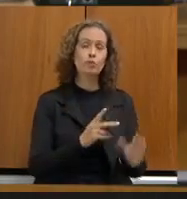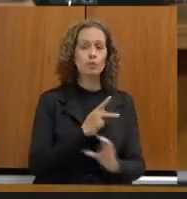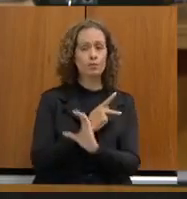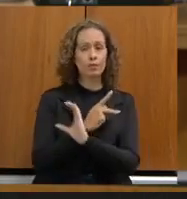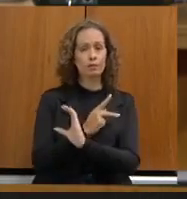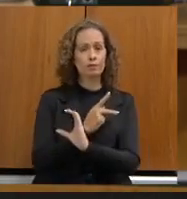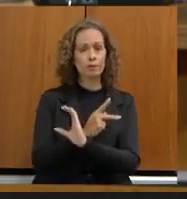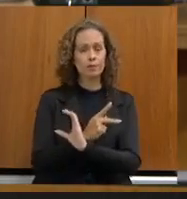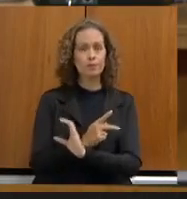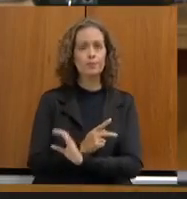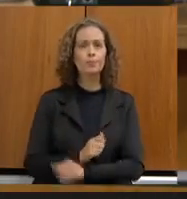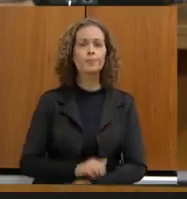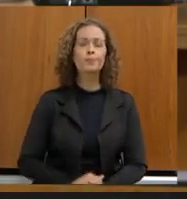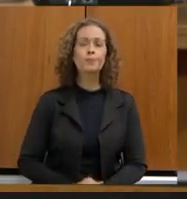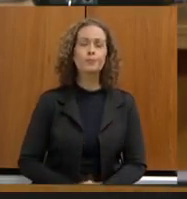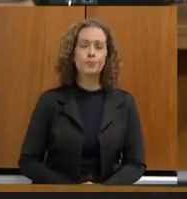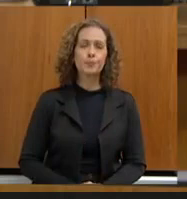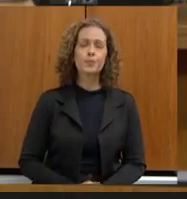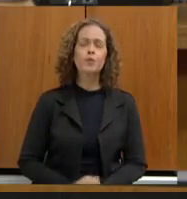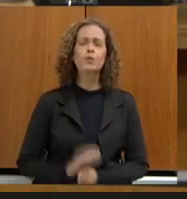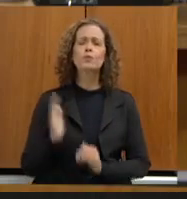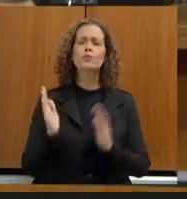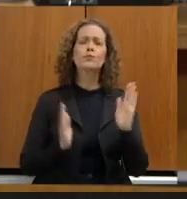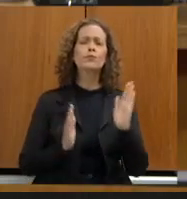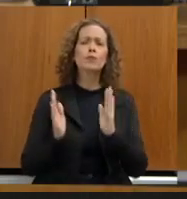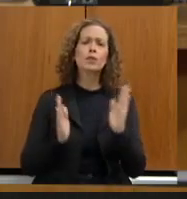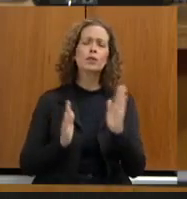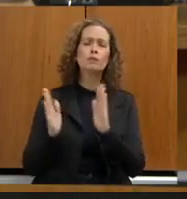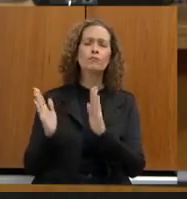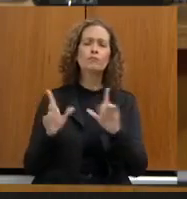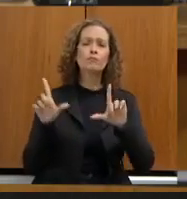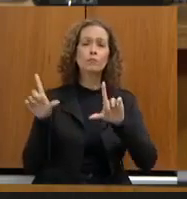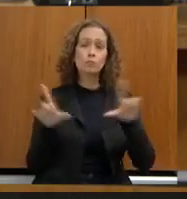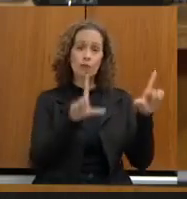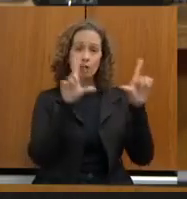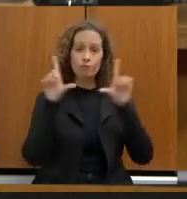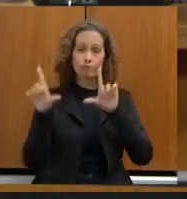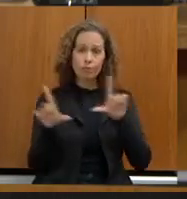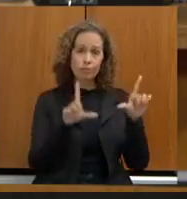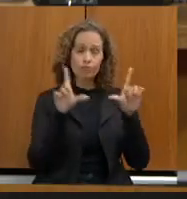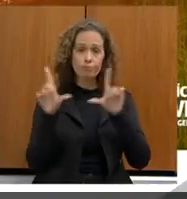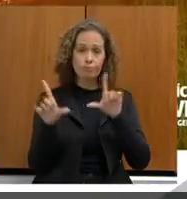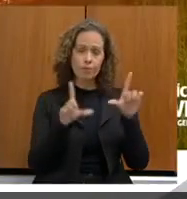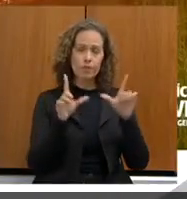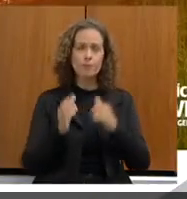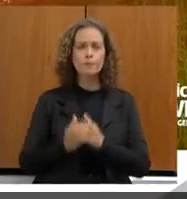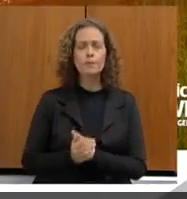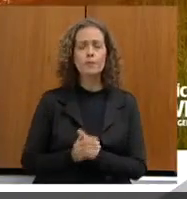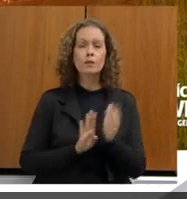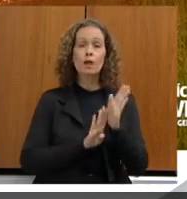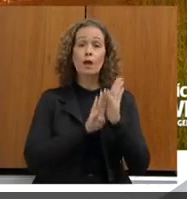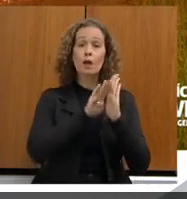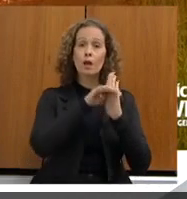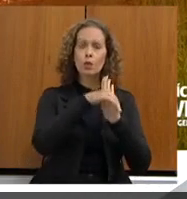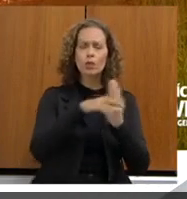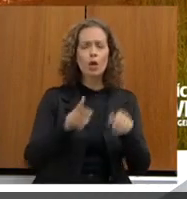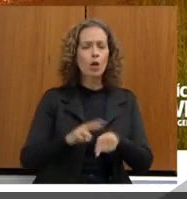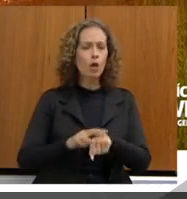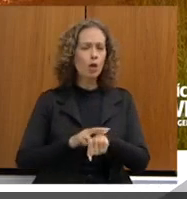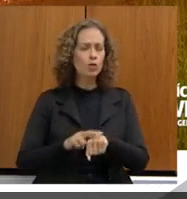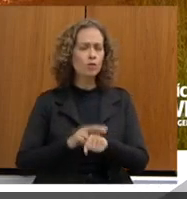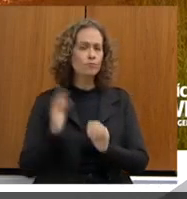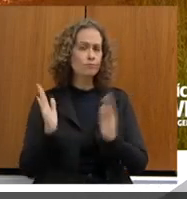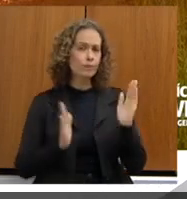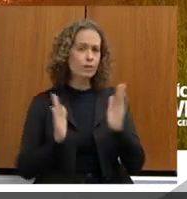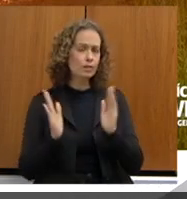passar no período aí pode passar por gentileza no período da onda roxa para